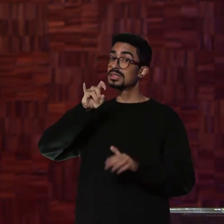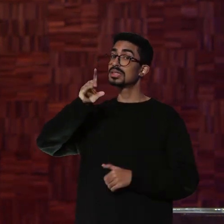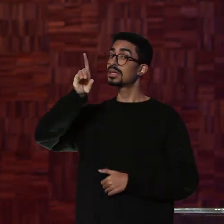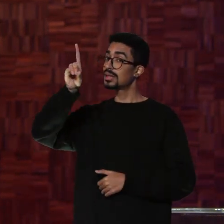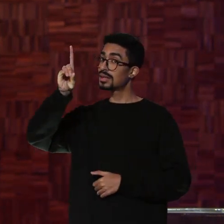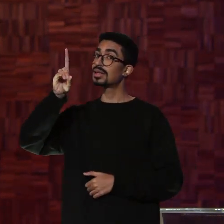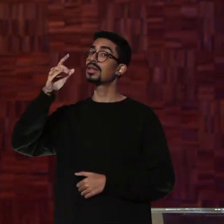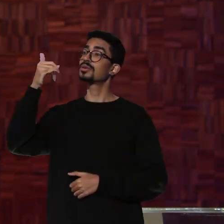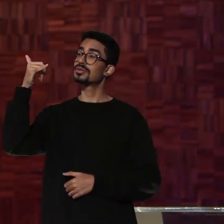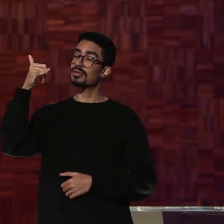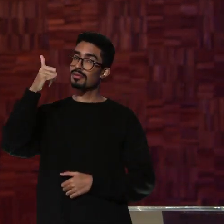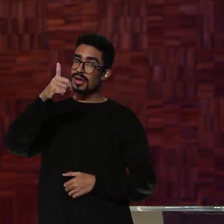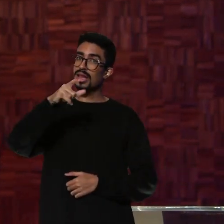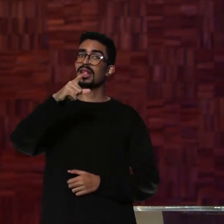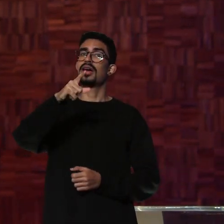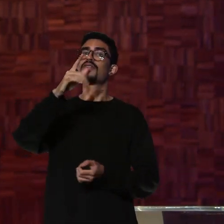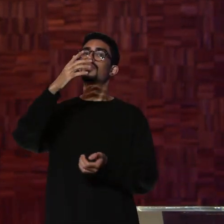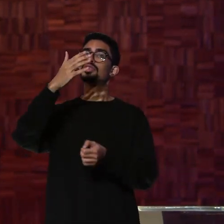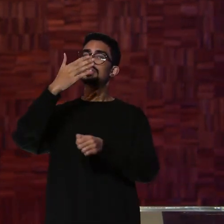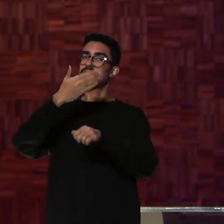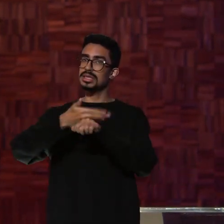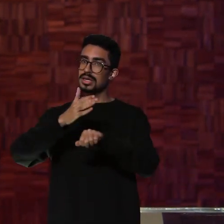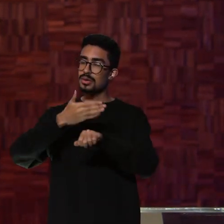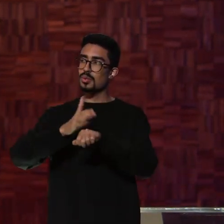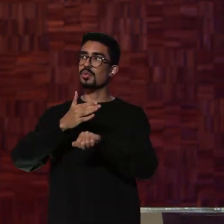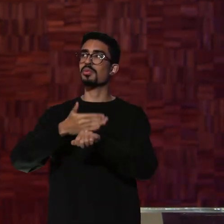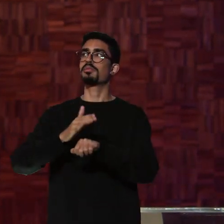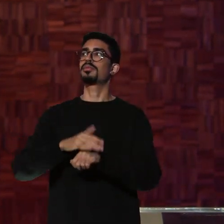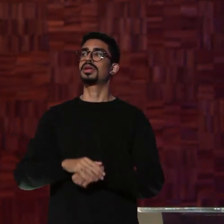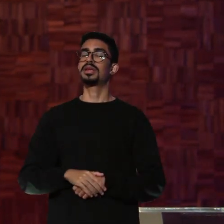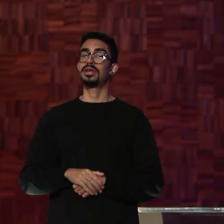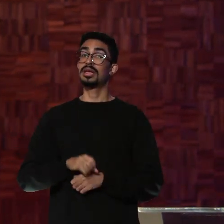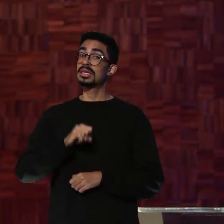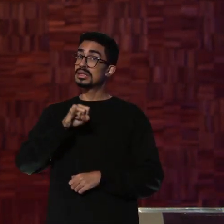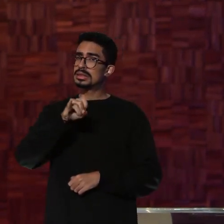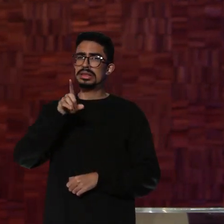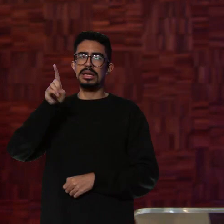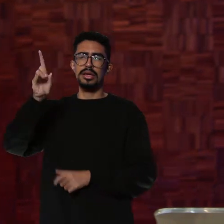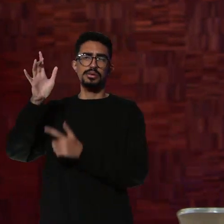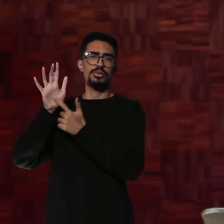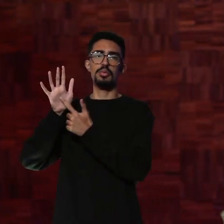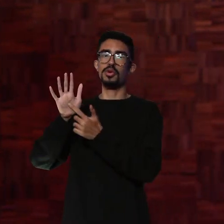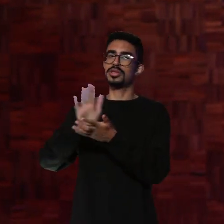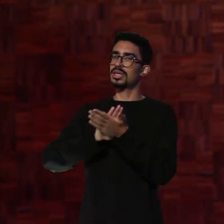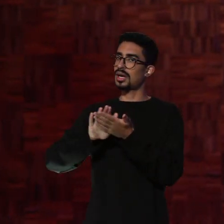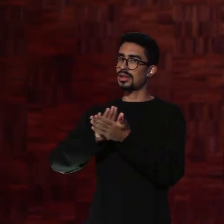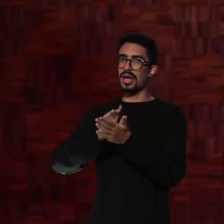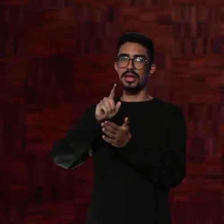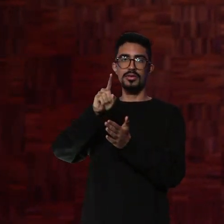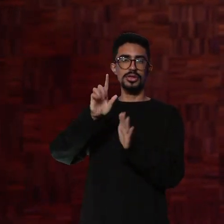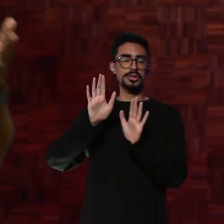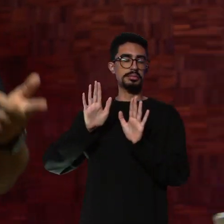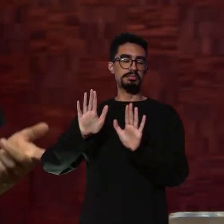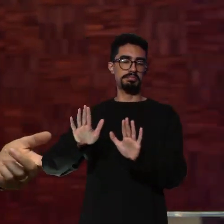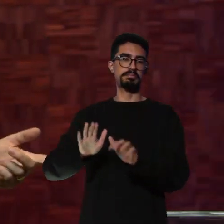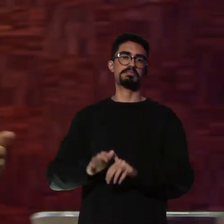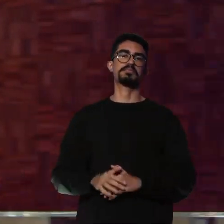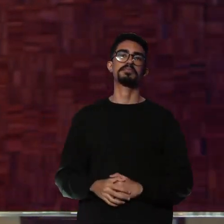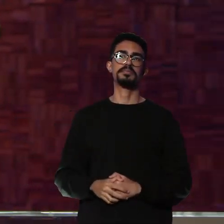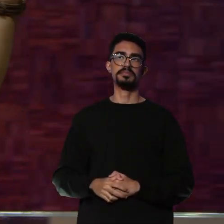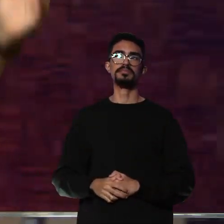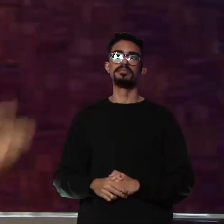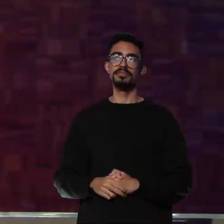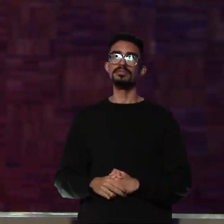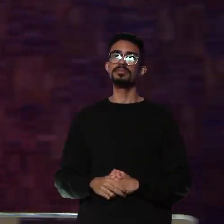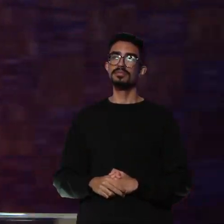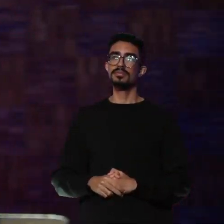E você vai ver coisas tremendas e maiores acontecendo na tua família, na tua casa, com os teus vizinhos, na tua faculdade, na tua escola,